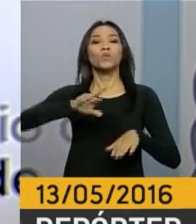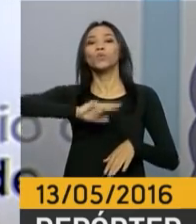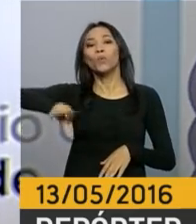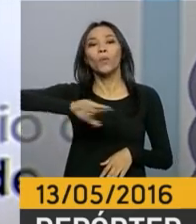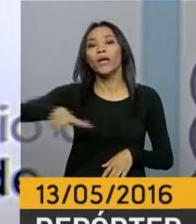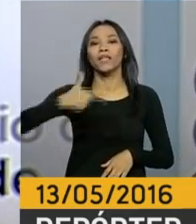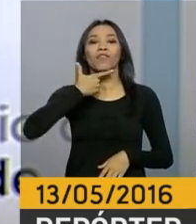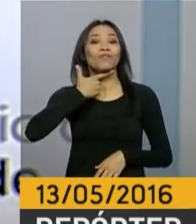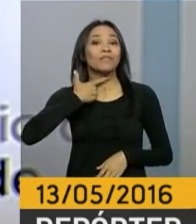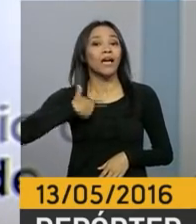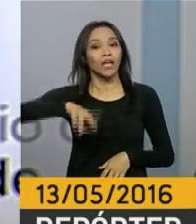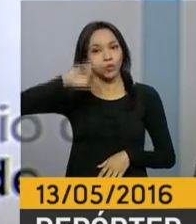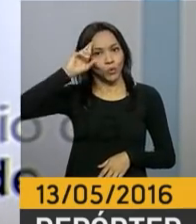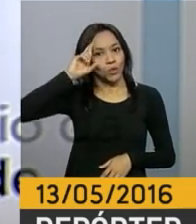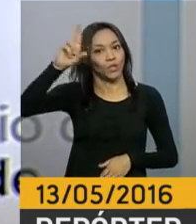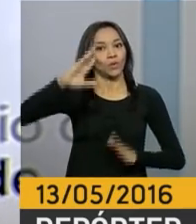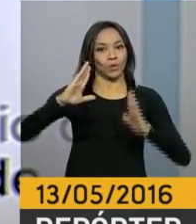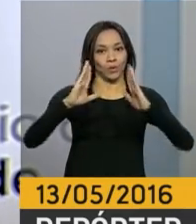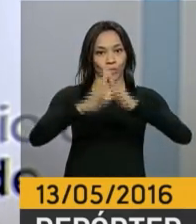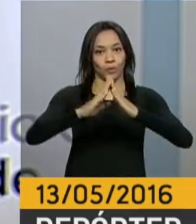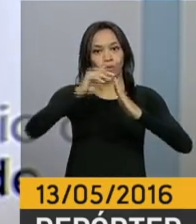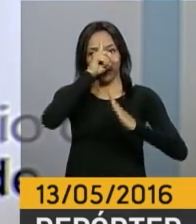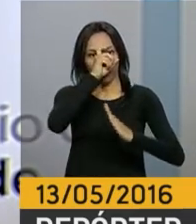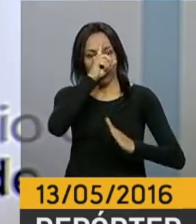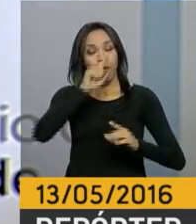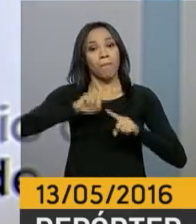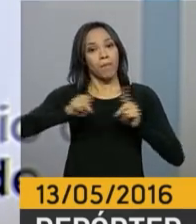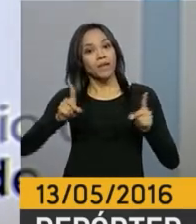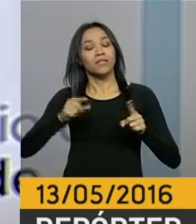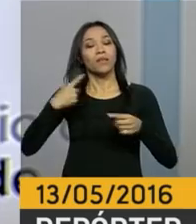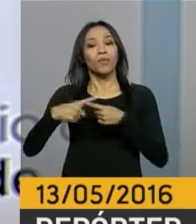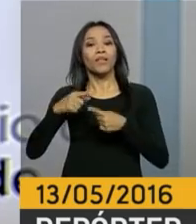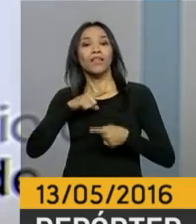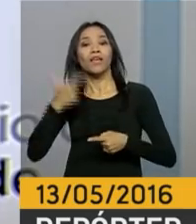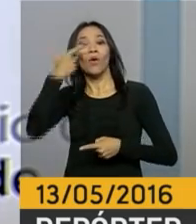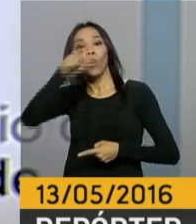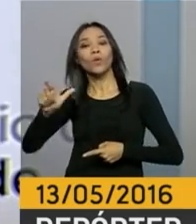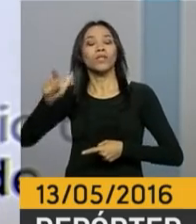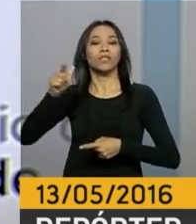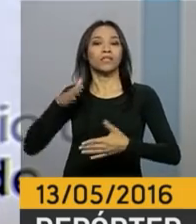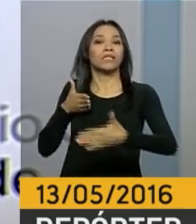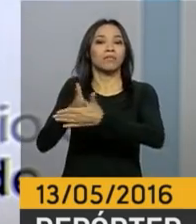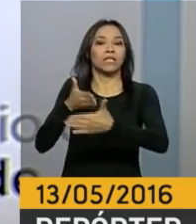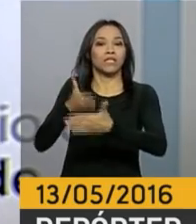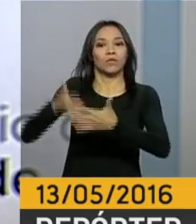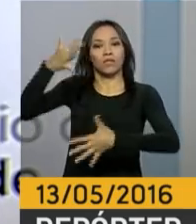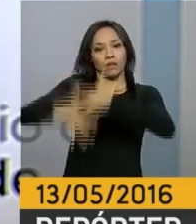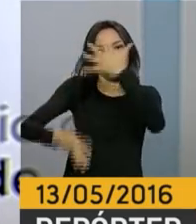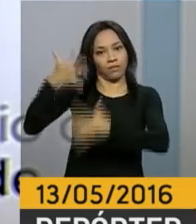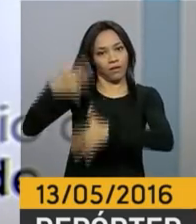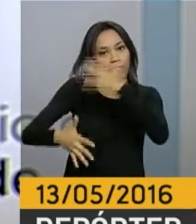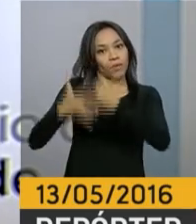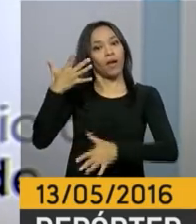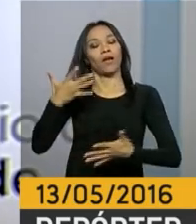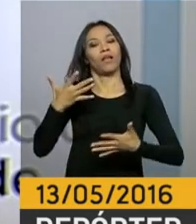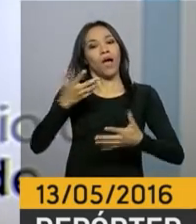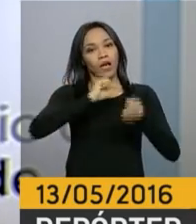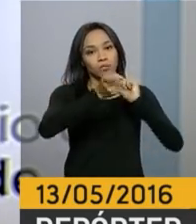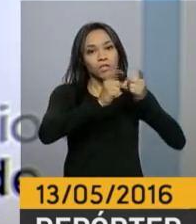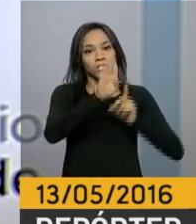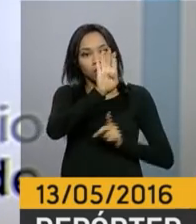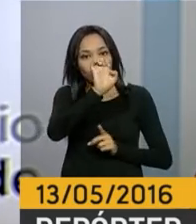assim porque algumas Barreiras precisam ser superadas para que essas unidades passem a funcionar Muitas